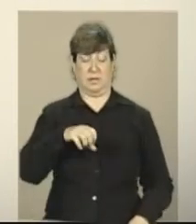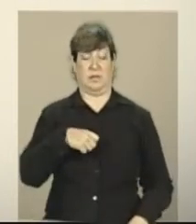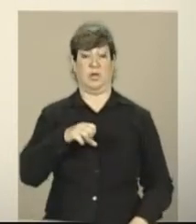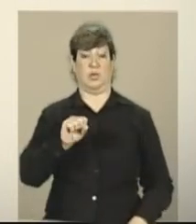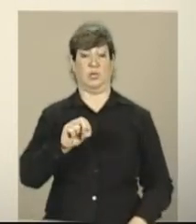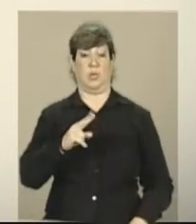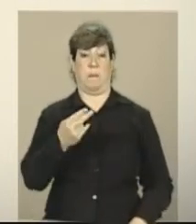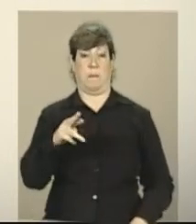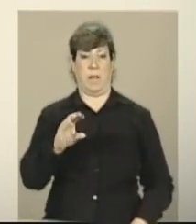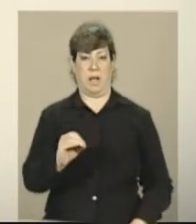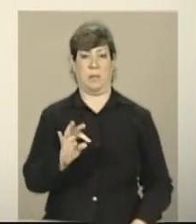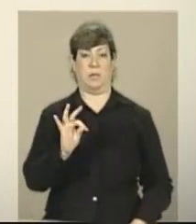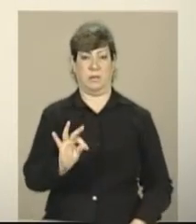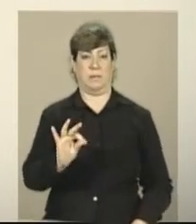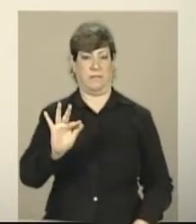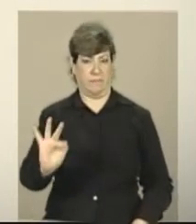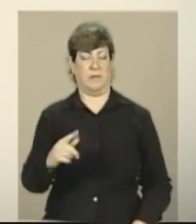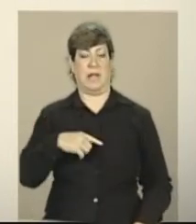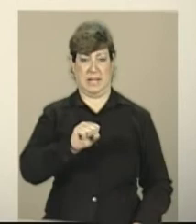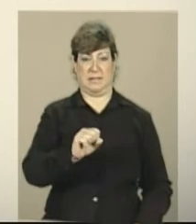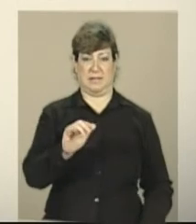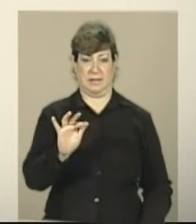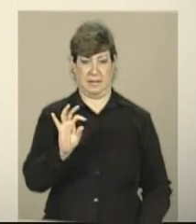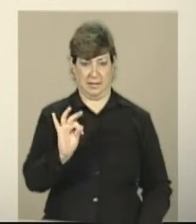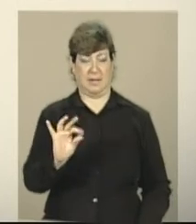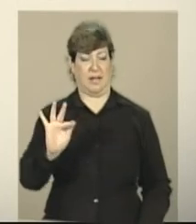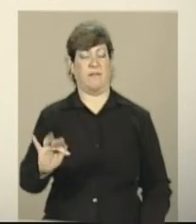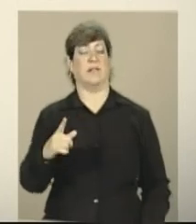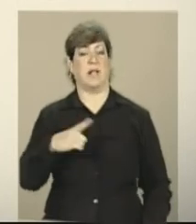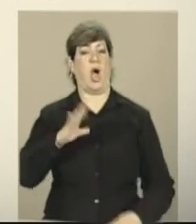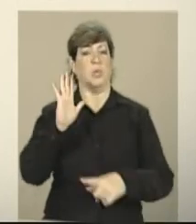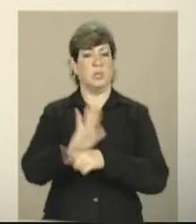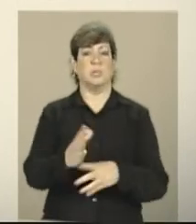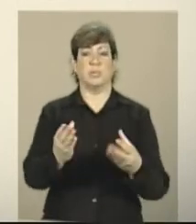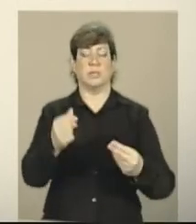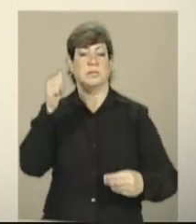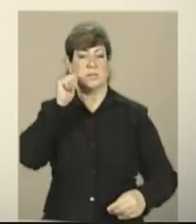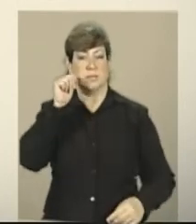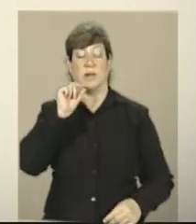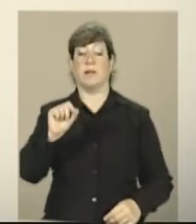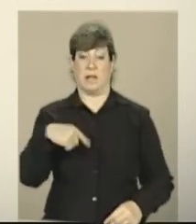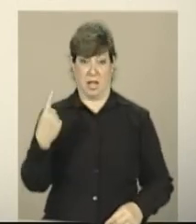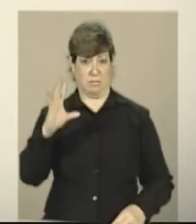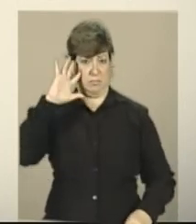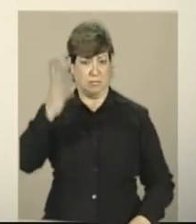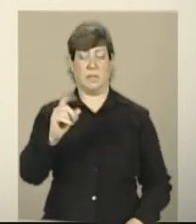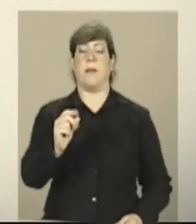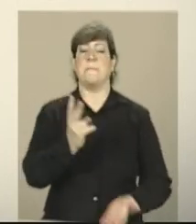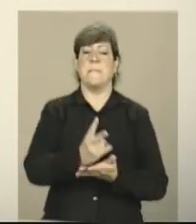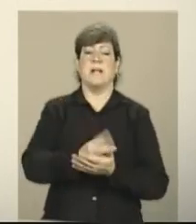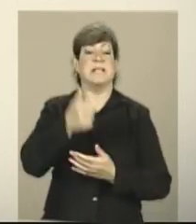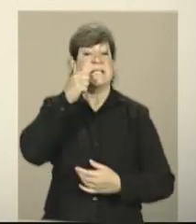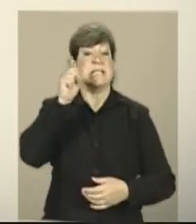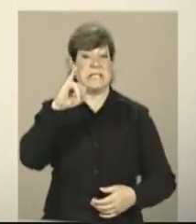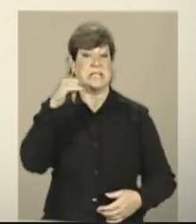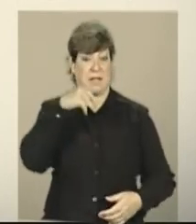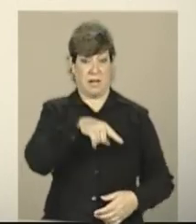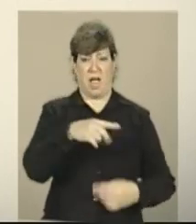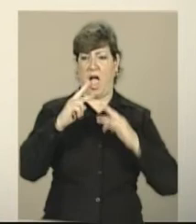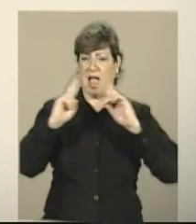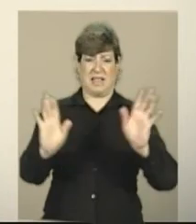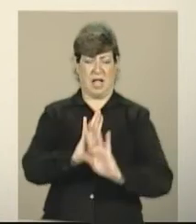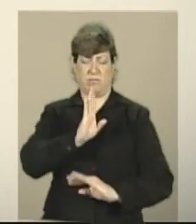dias atrás muito importante para as mulheres ele decidiu que mesmo que a mulher não faça queixa o